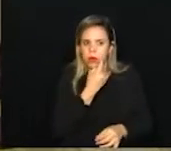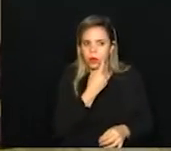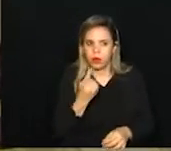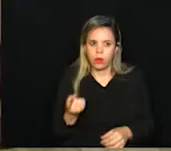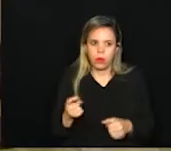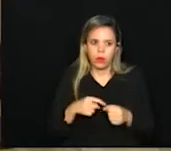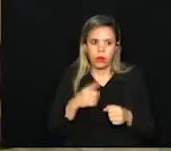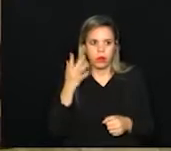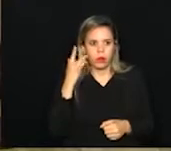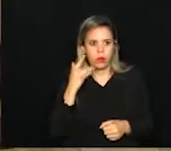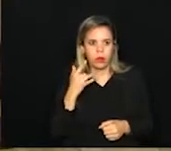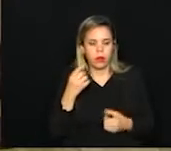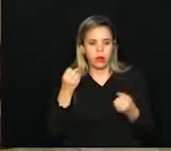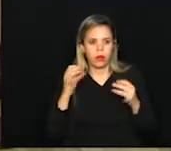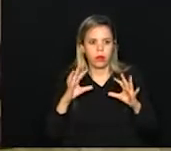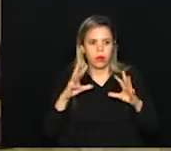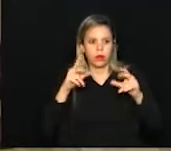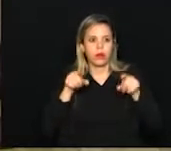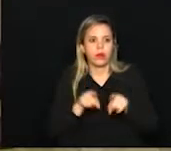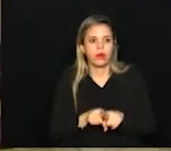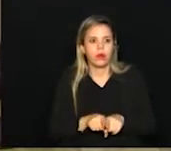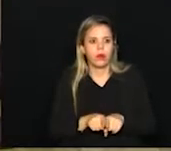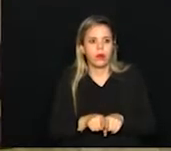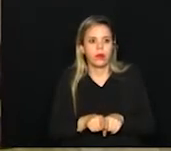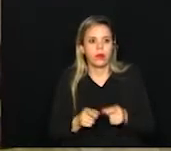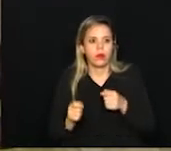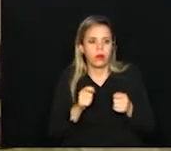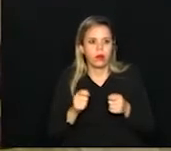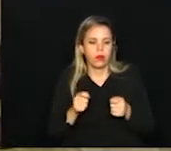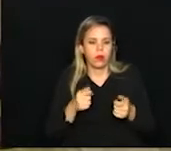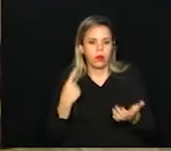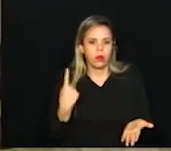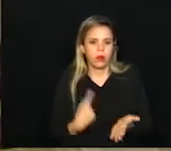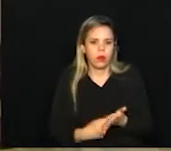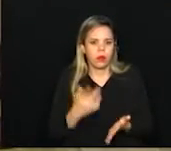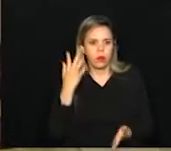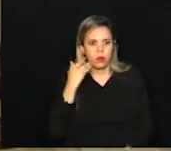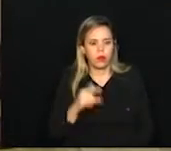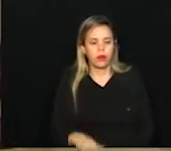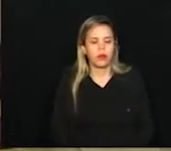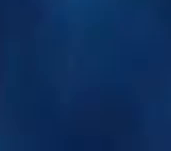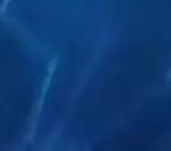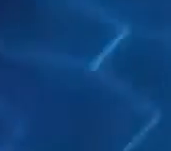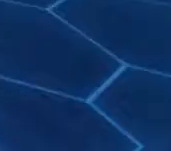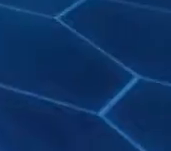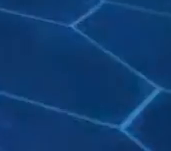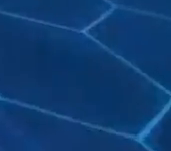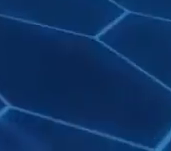retorna amanhã contando tudo também sobre esta coletiva. Combinado, até amanhã. Até lá.